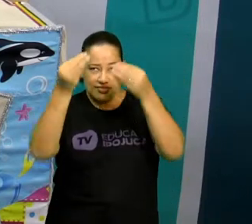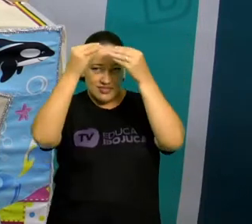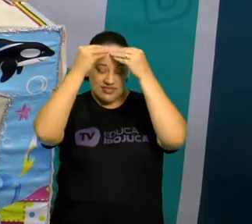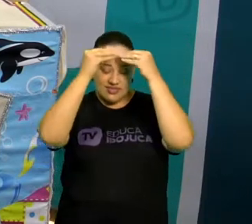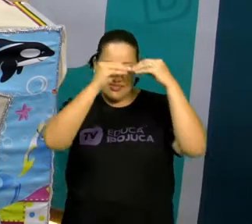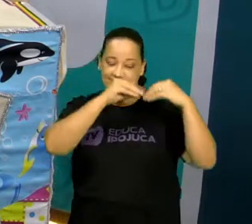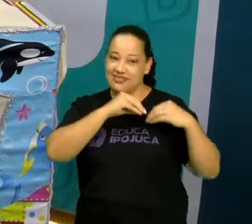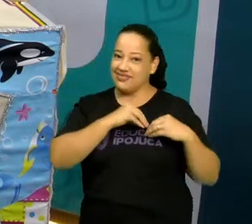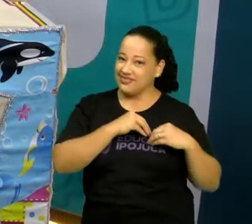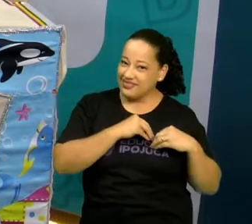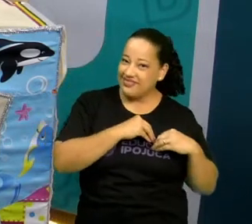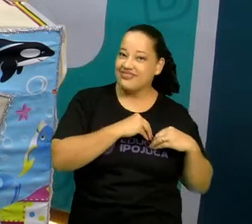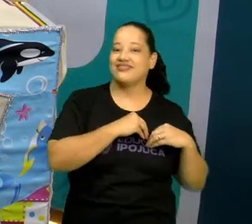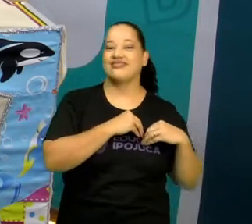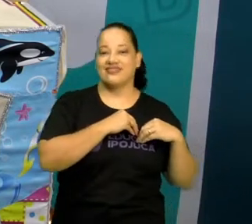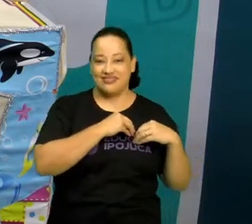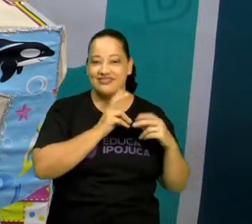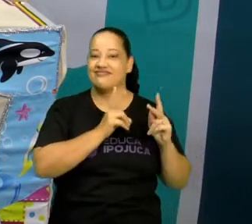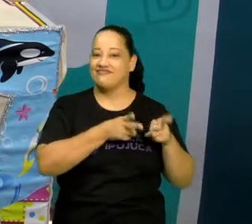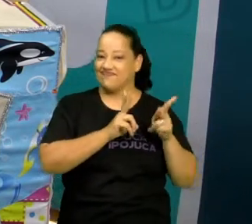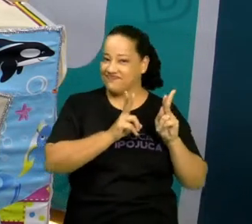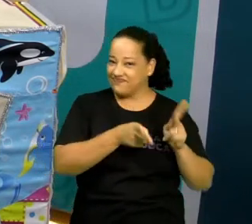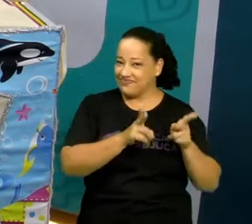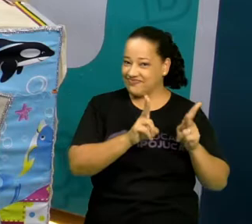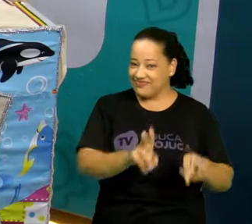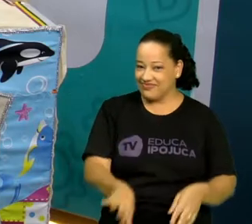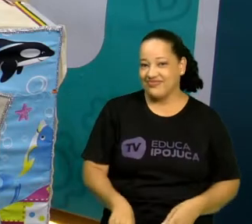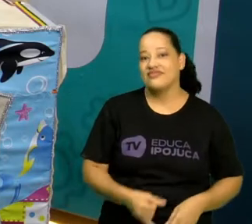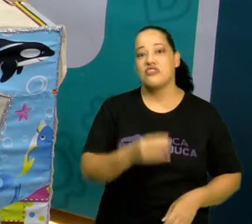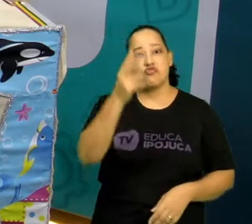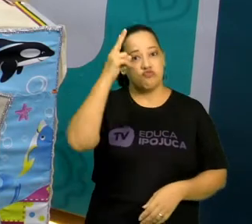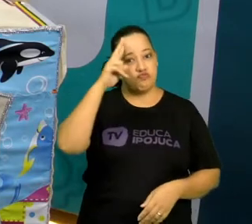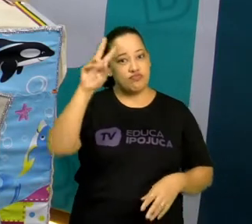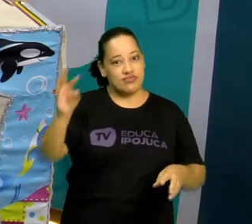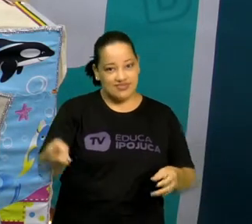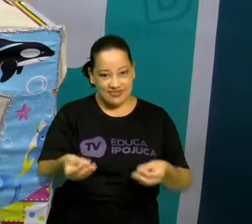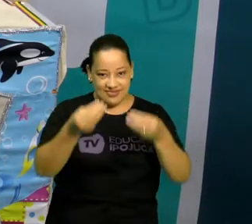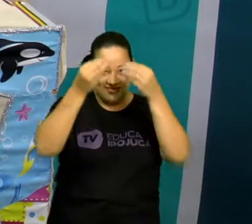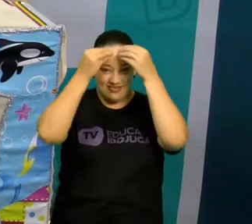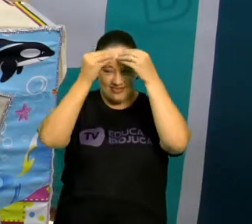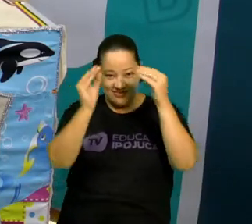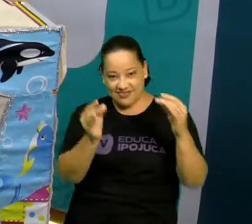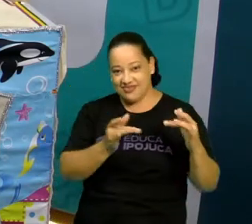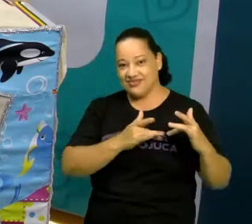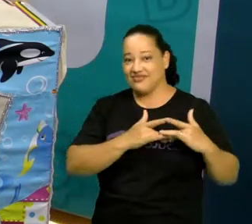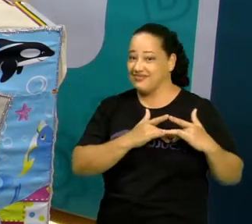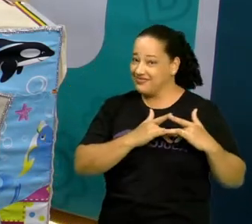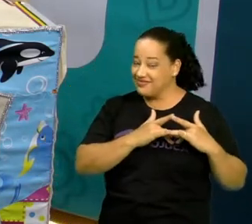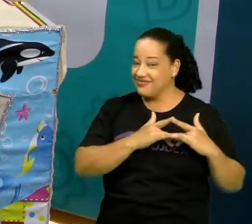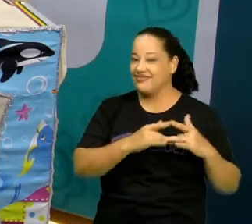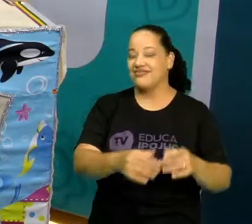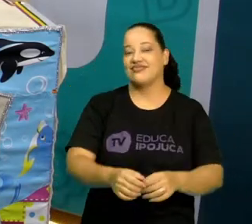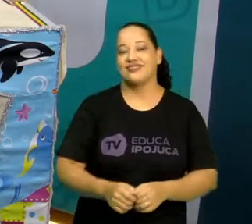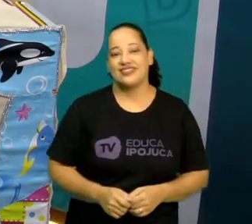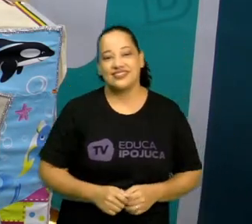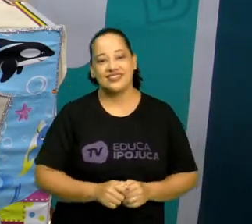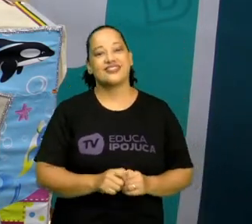seu coração. Que jamais ela vai sair do seu